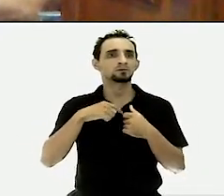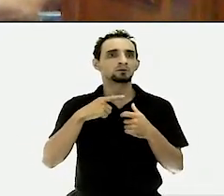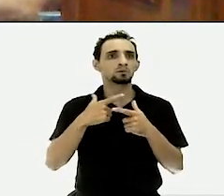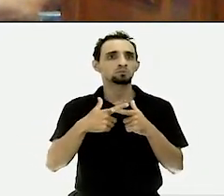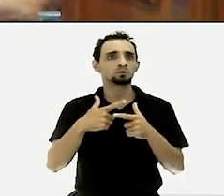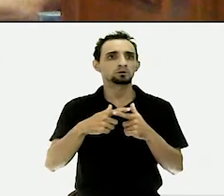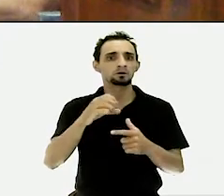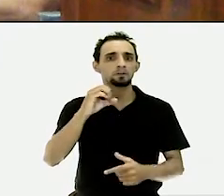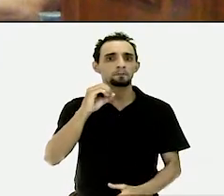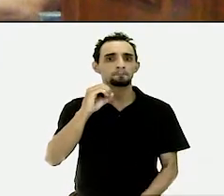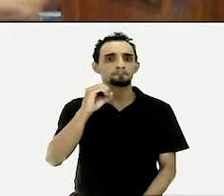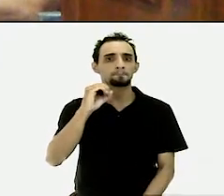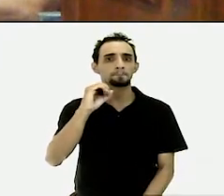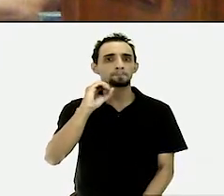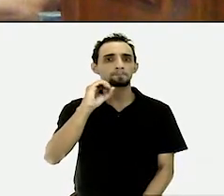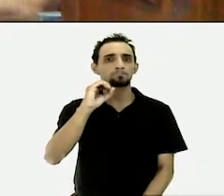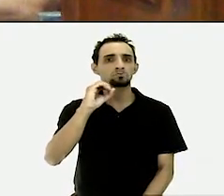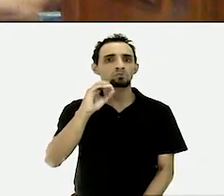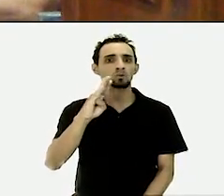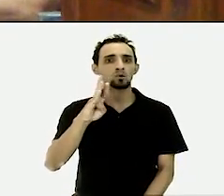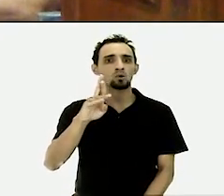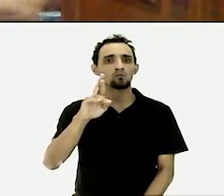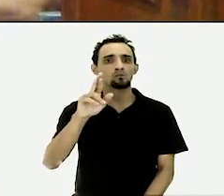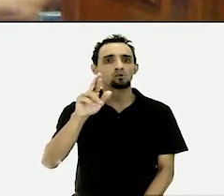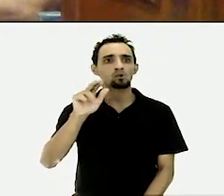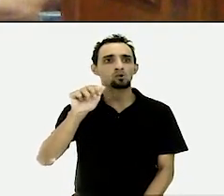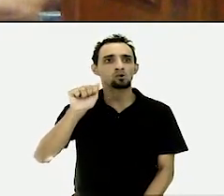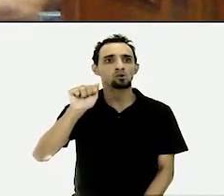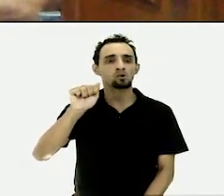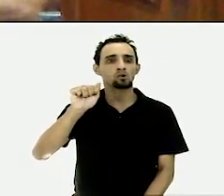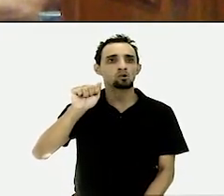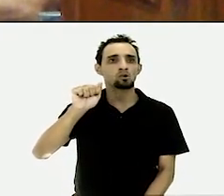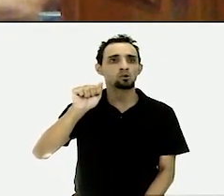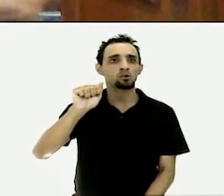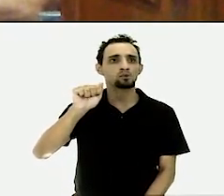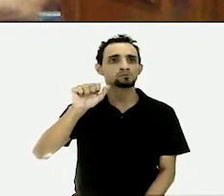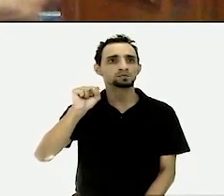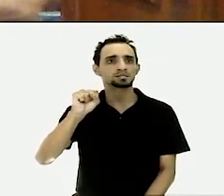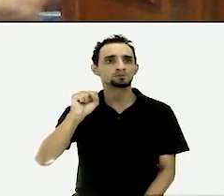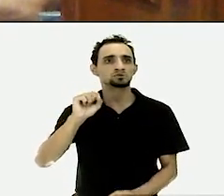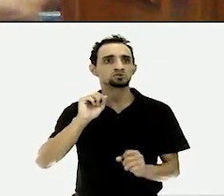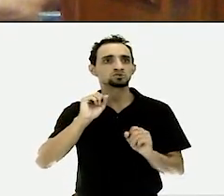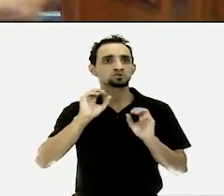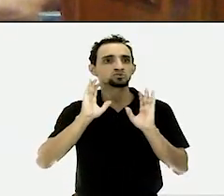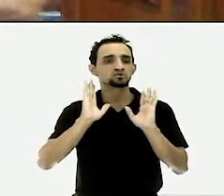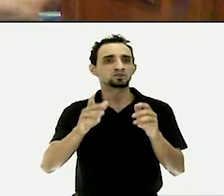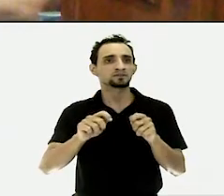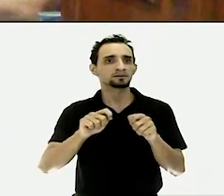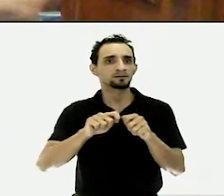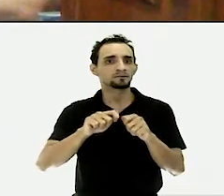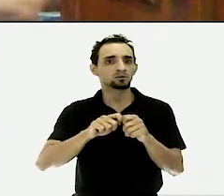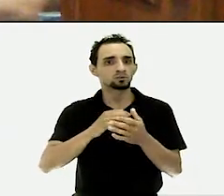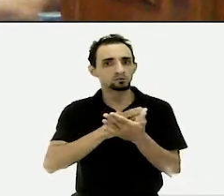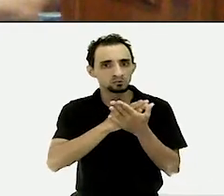boi. E alguns do nosso plano diretor, se vocês lerem, plano diretor no plano de